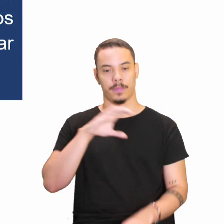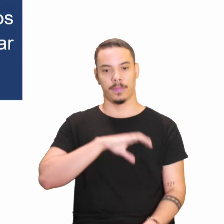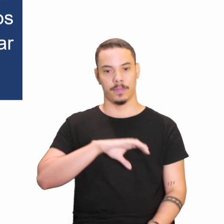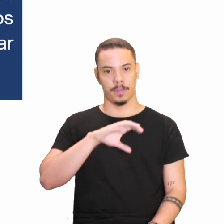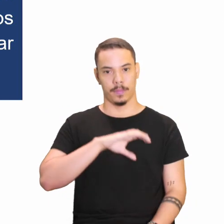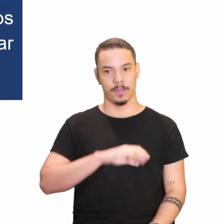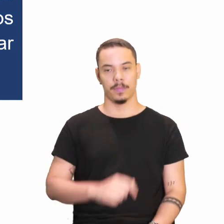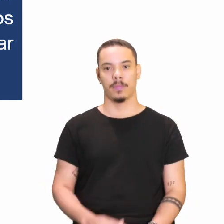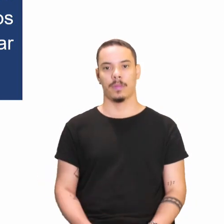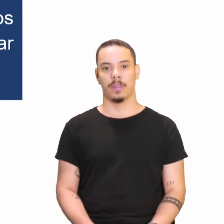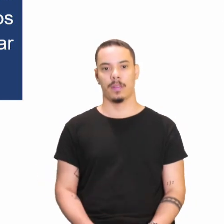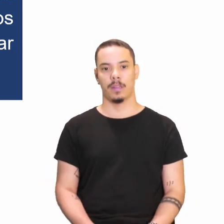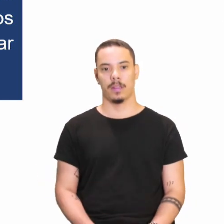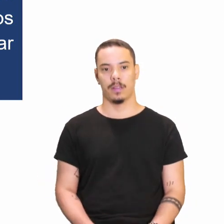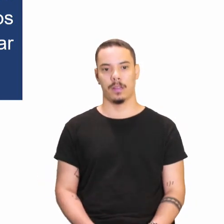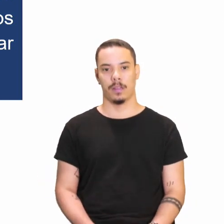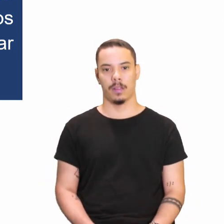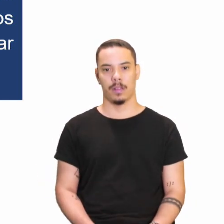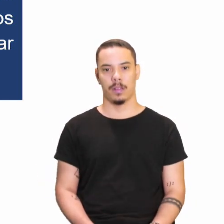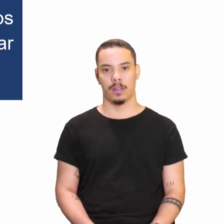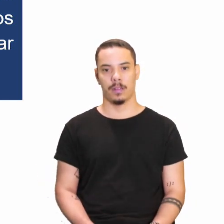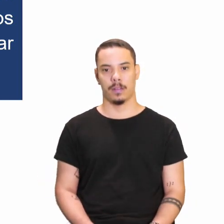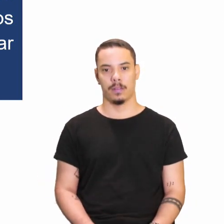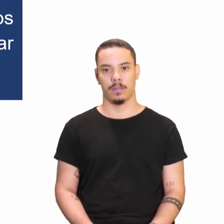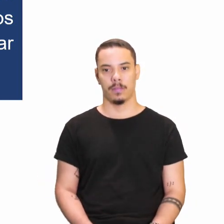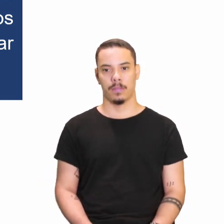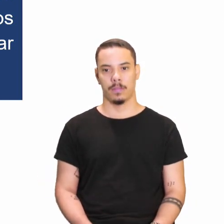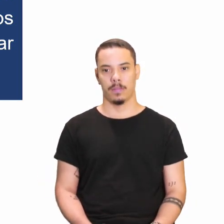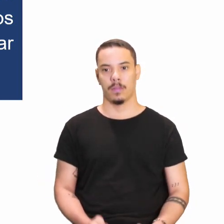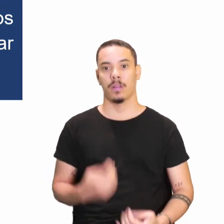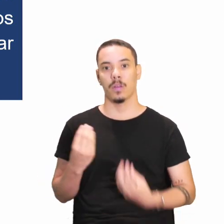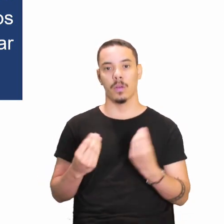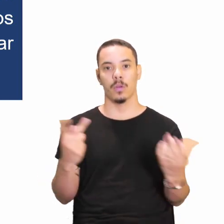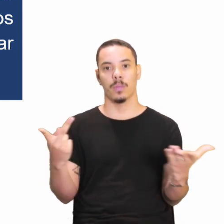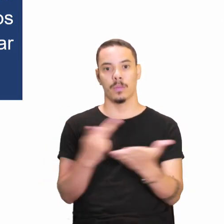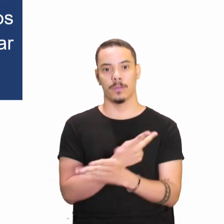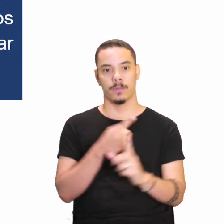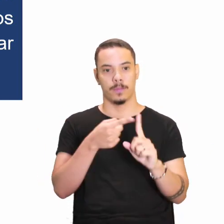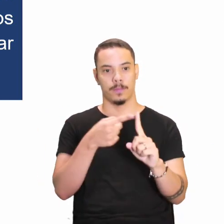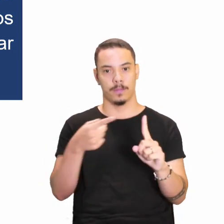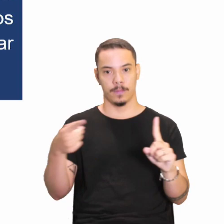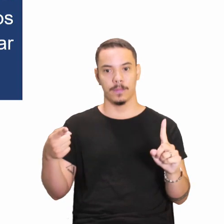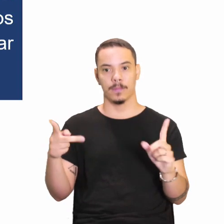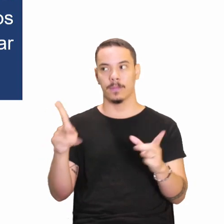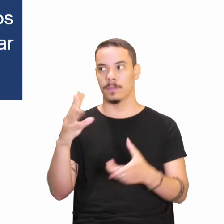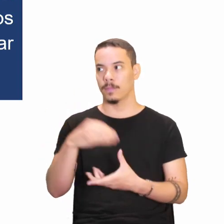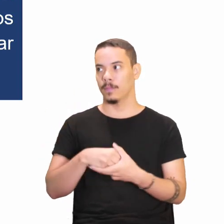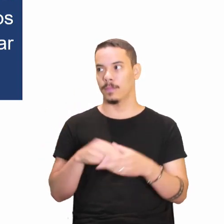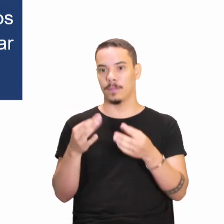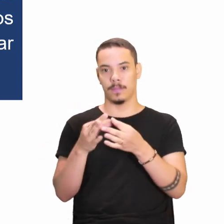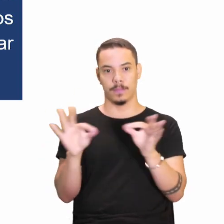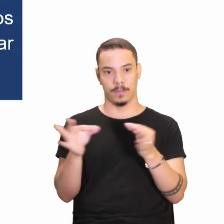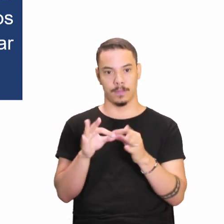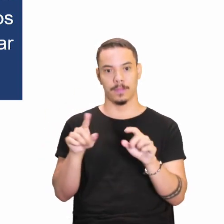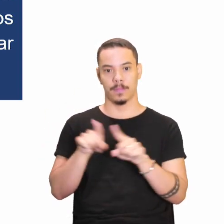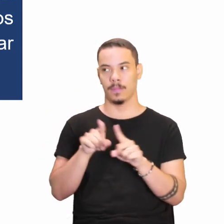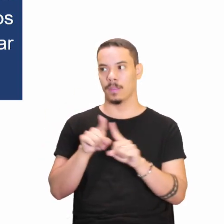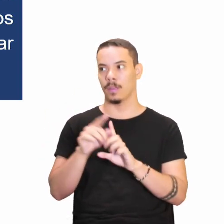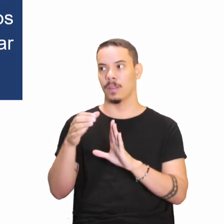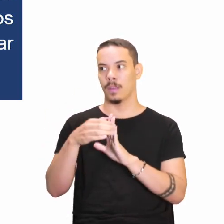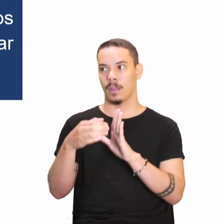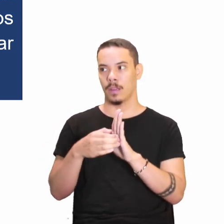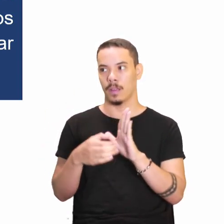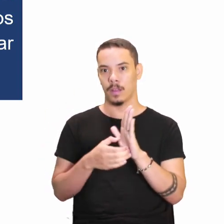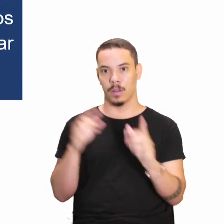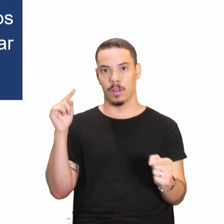dos constituintes da sentença, a estrutura dos sintagmas, as categorias sintáticas, os processos